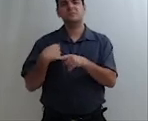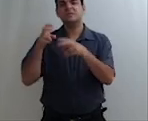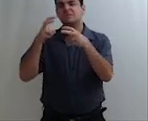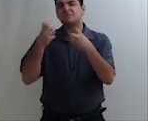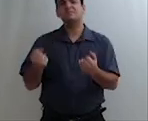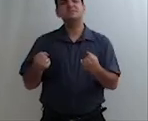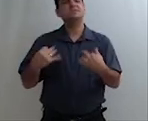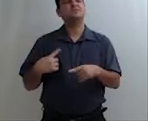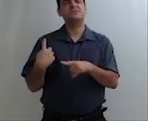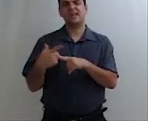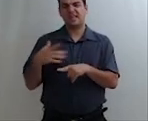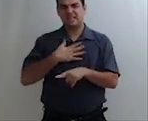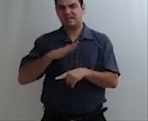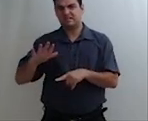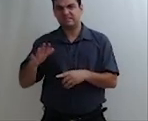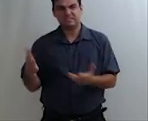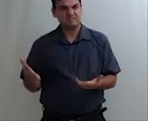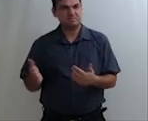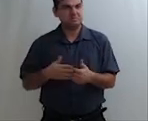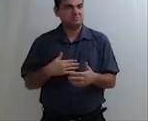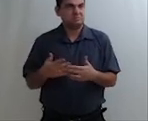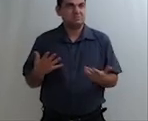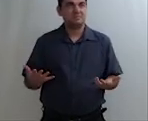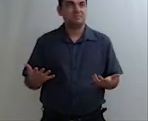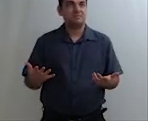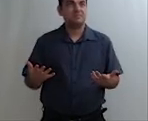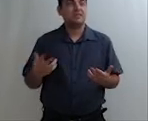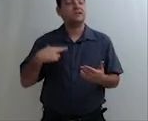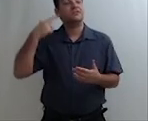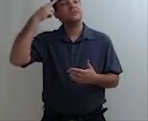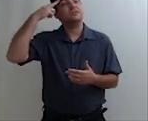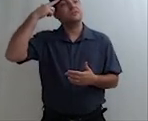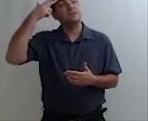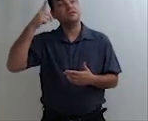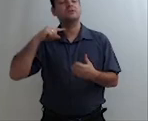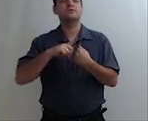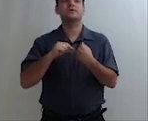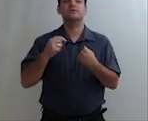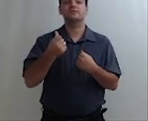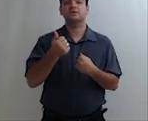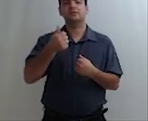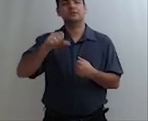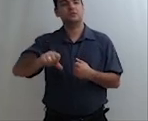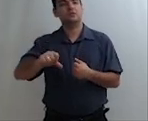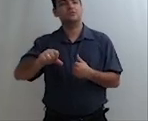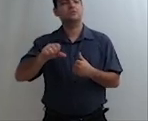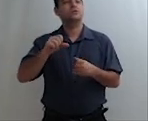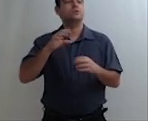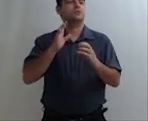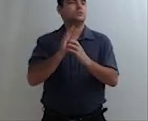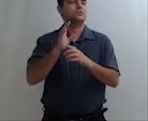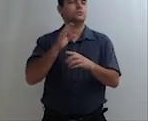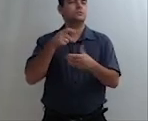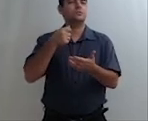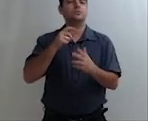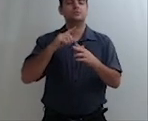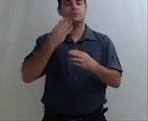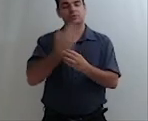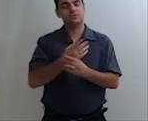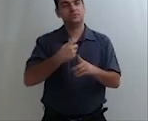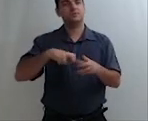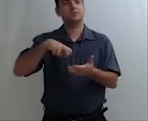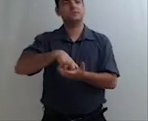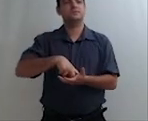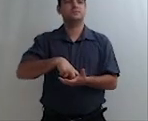tratasse de recurso cabível somente nas estritas hipóteses previstas no artigo 619 do Código Processo Penal rejeito os desembargos declaração